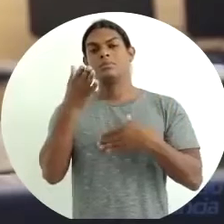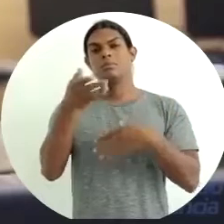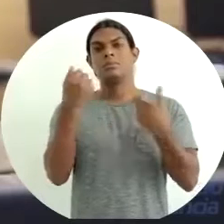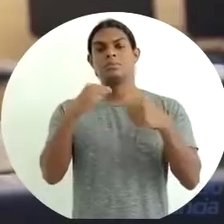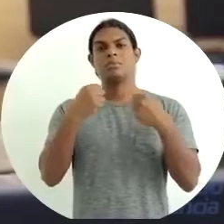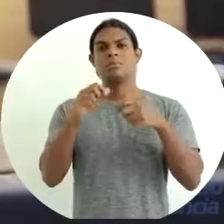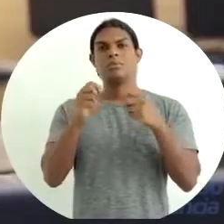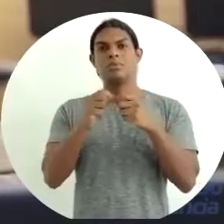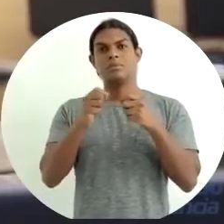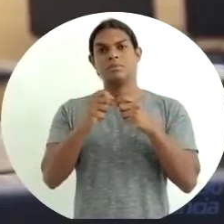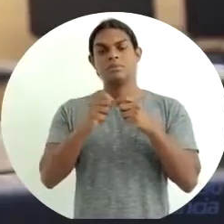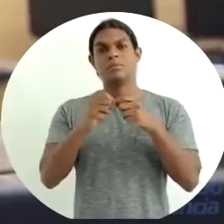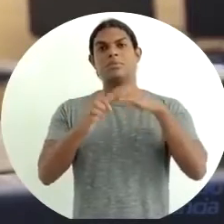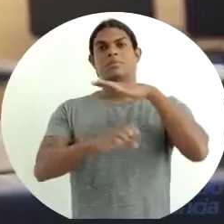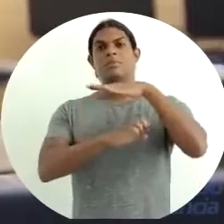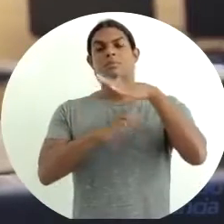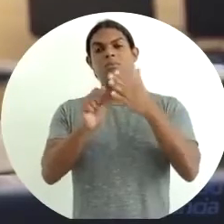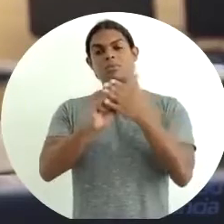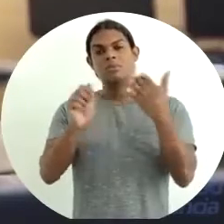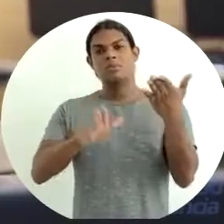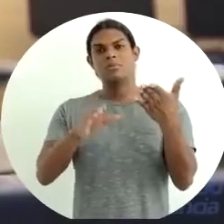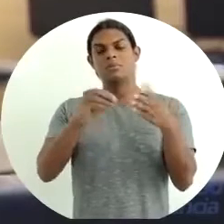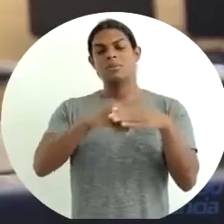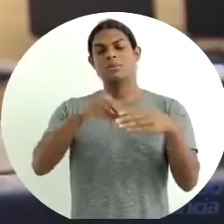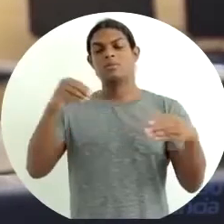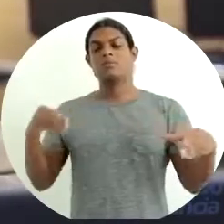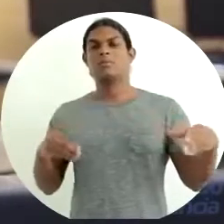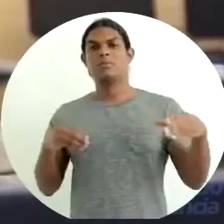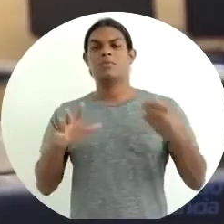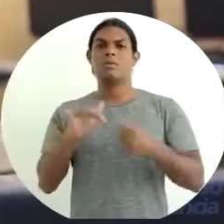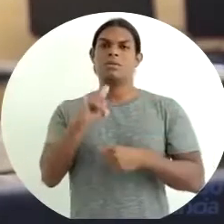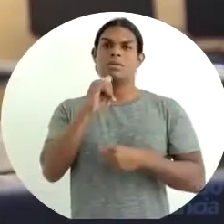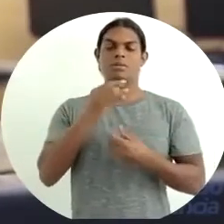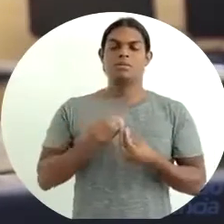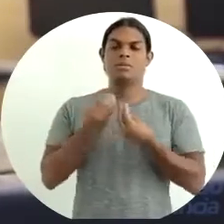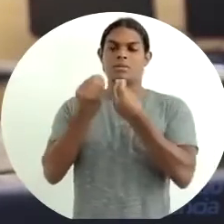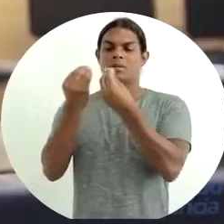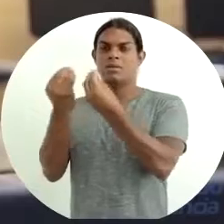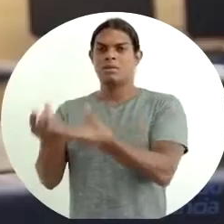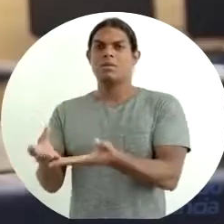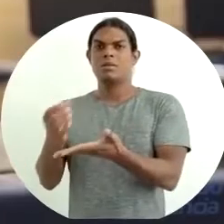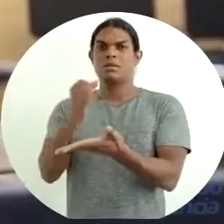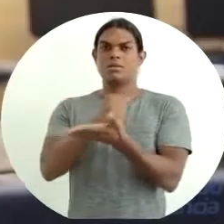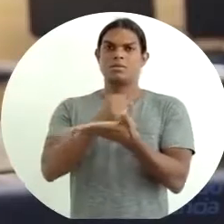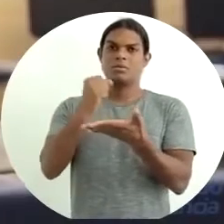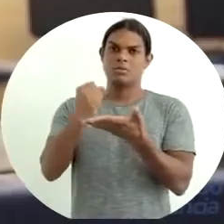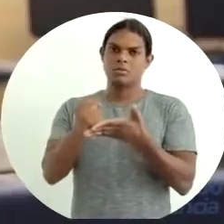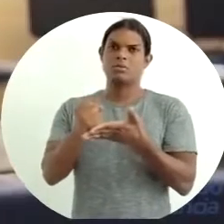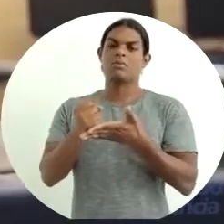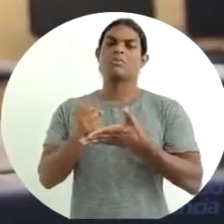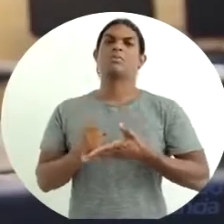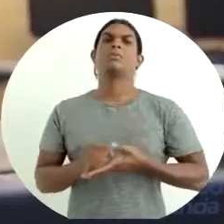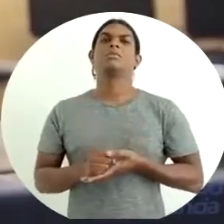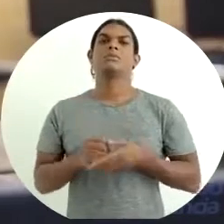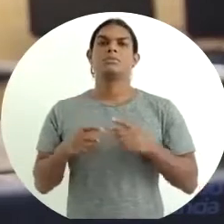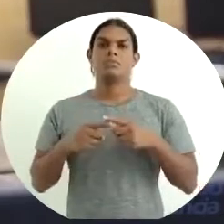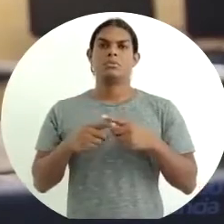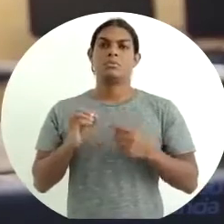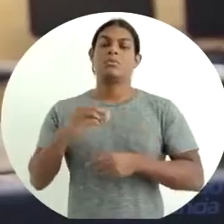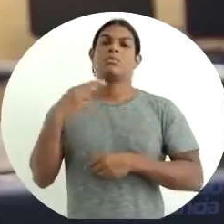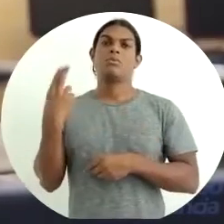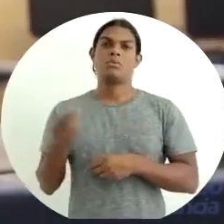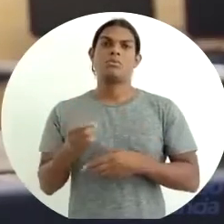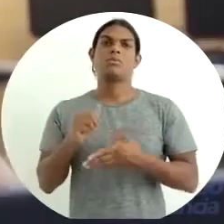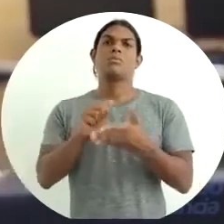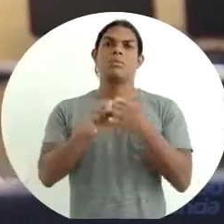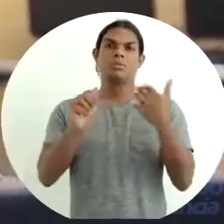atividade fora, vai fazer até uma entrega de um documento, no caso do office boy, vai fazer inclusive uma atividade fora